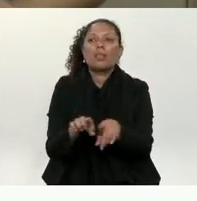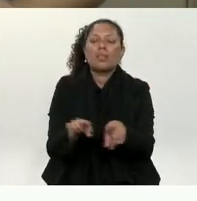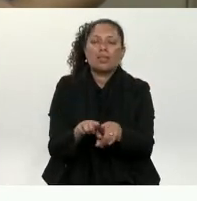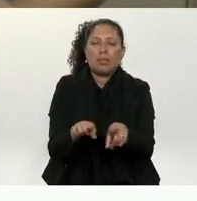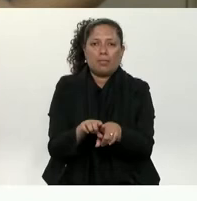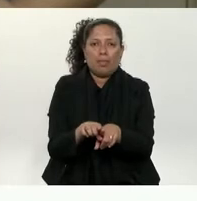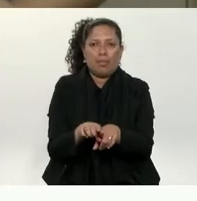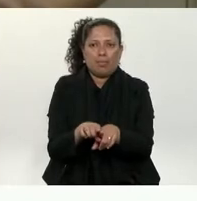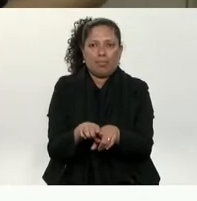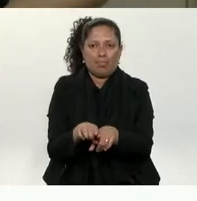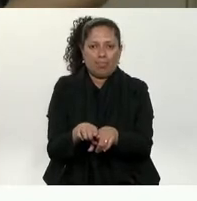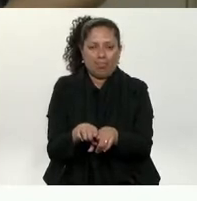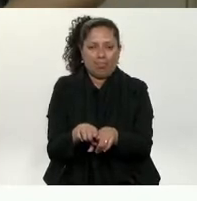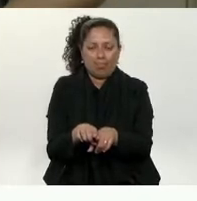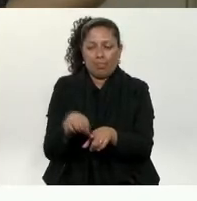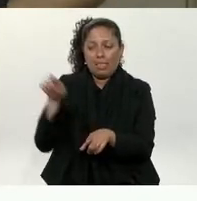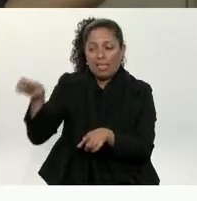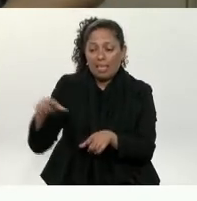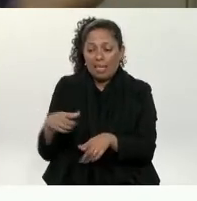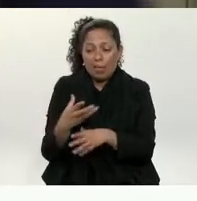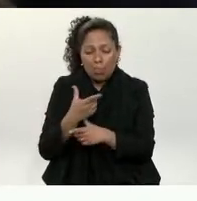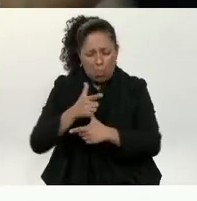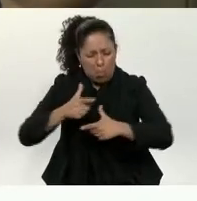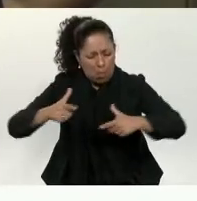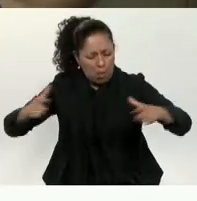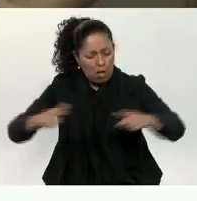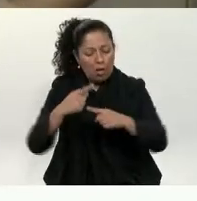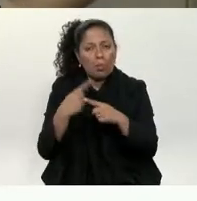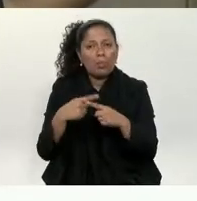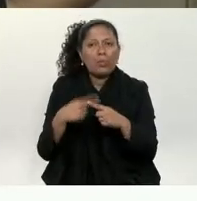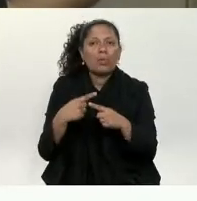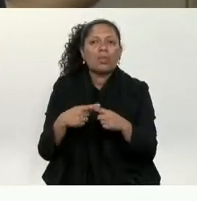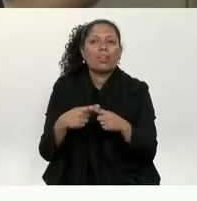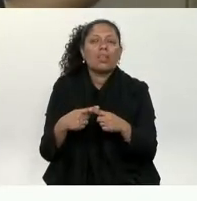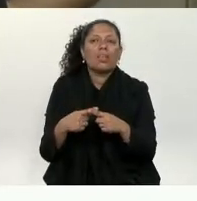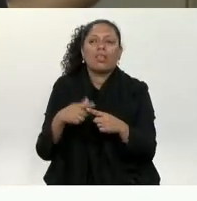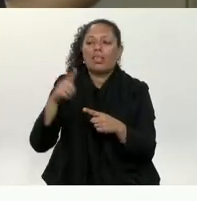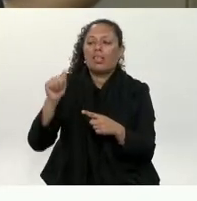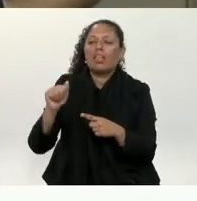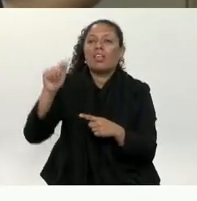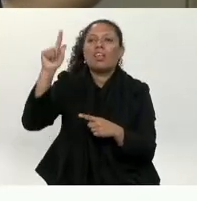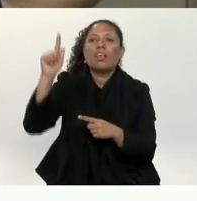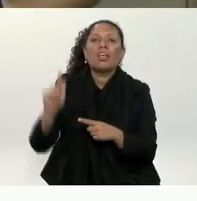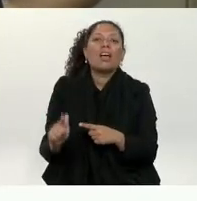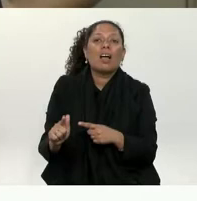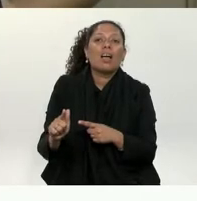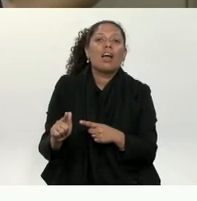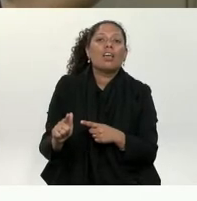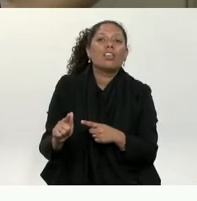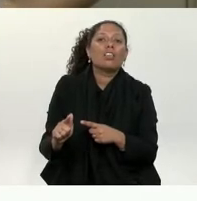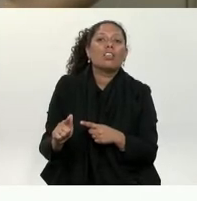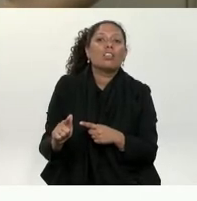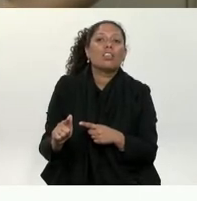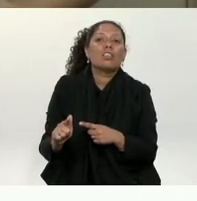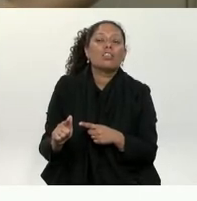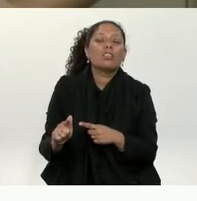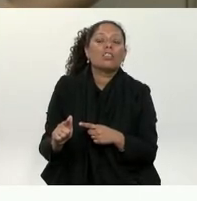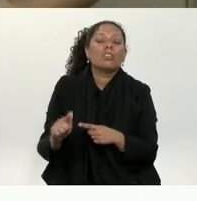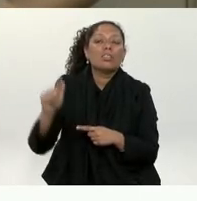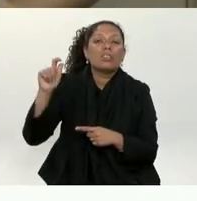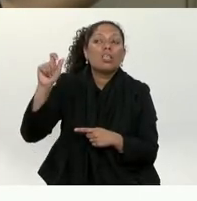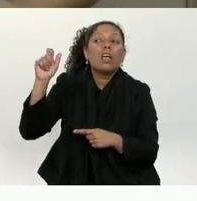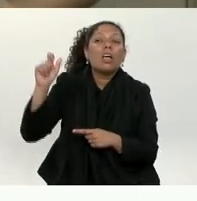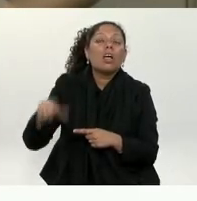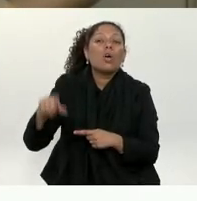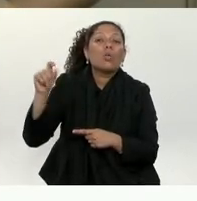do chuveiro, nem para o gás de cozinha, para a preparação de alimentos. O maior consumo do